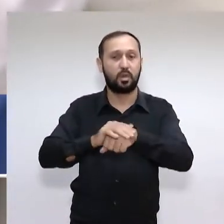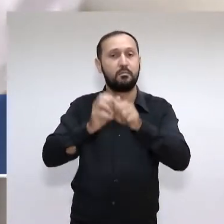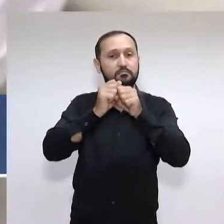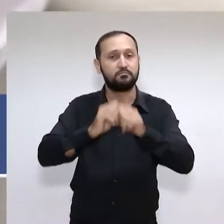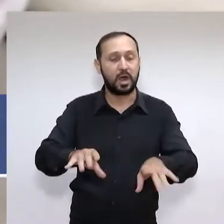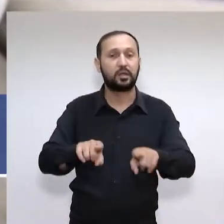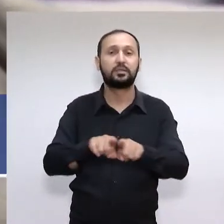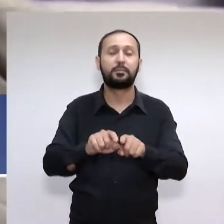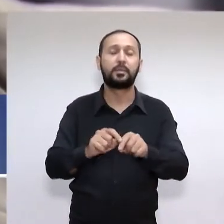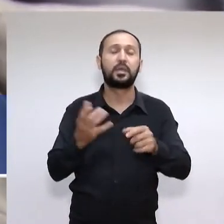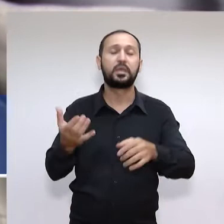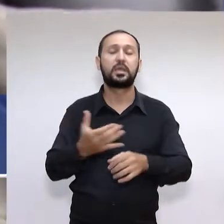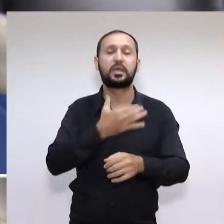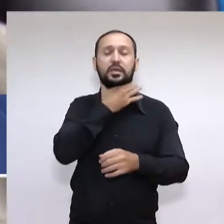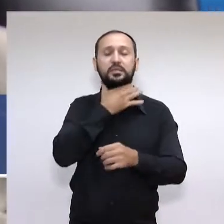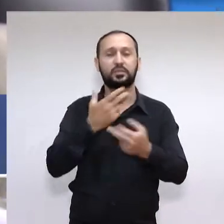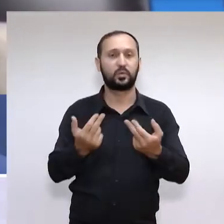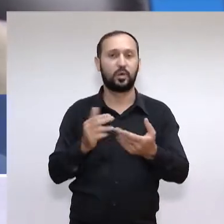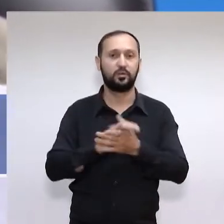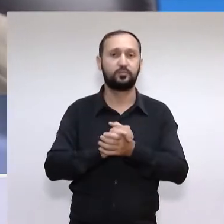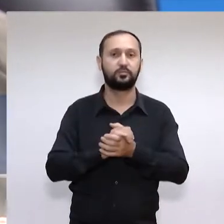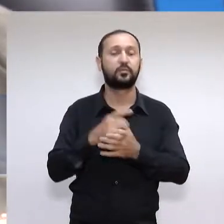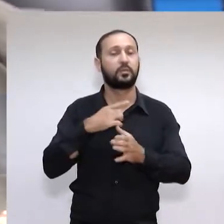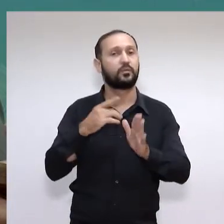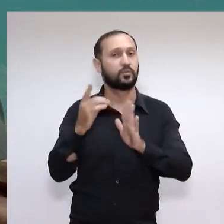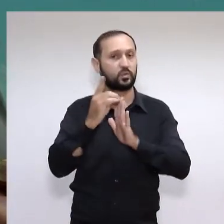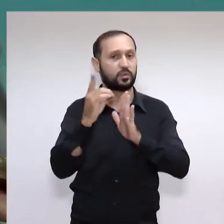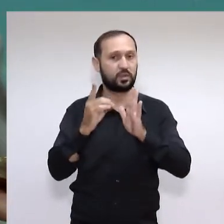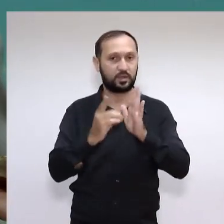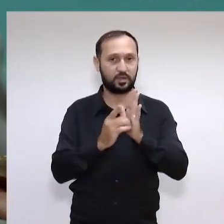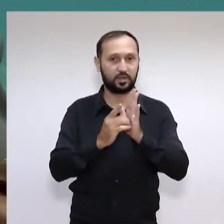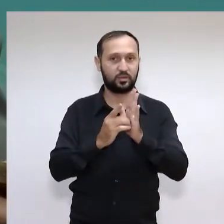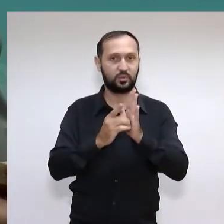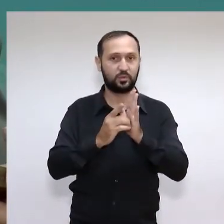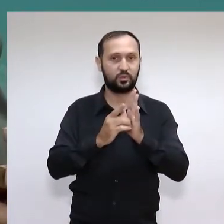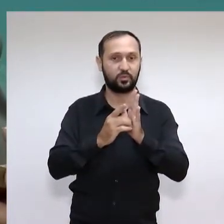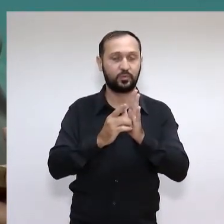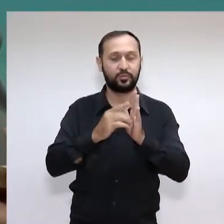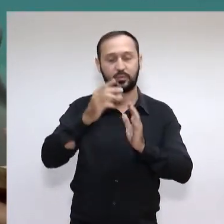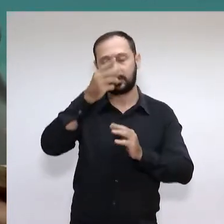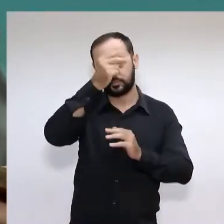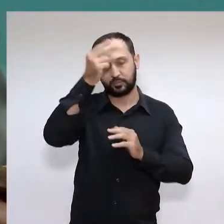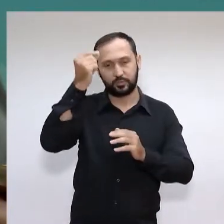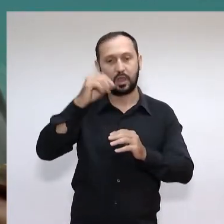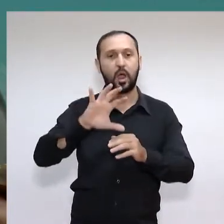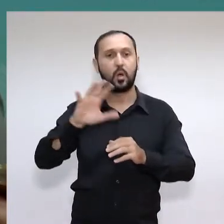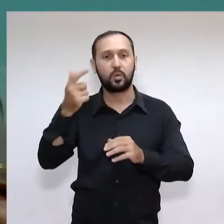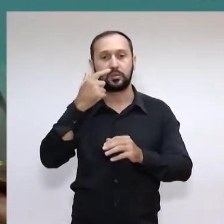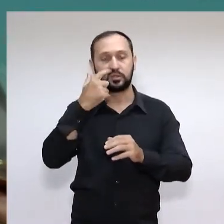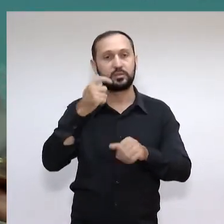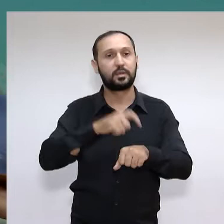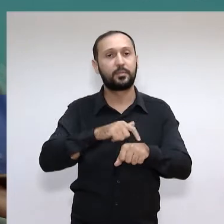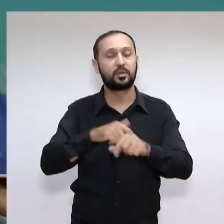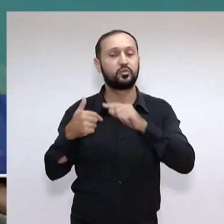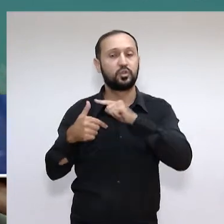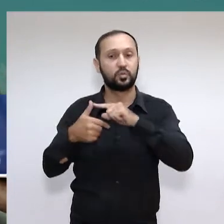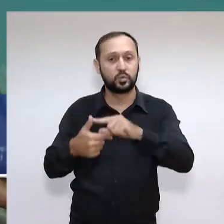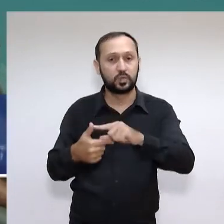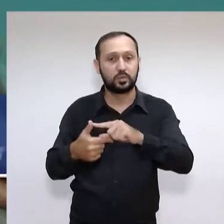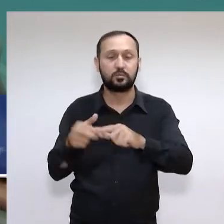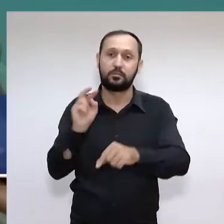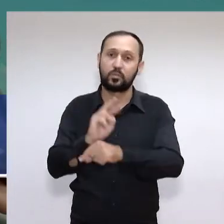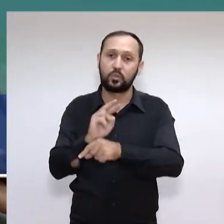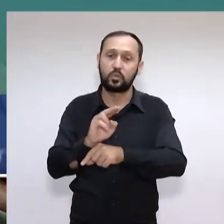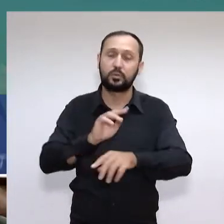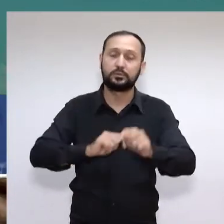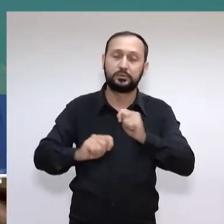pandemia, mas em outros períodos de crises semelhantes. Então, logo veio o decreto municipal que houve a quarentena, todos